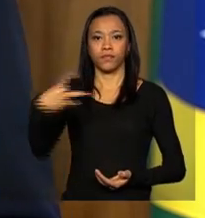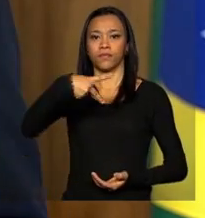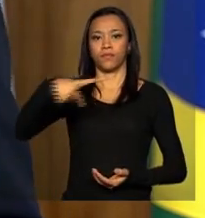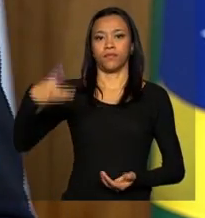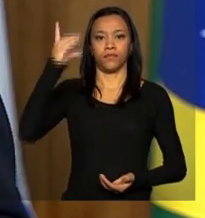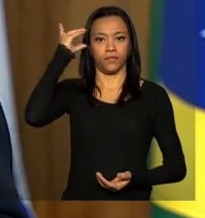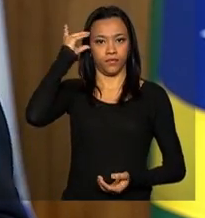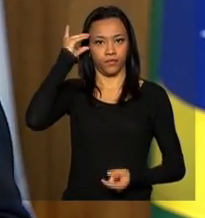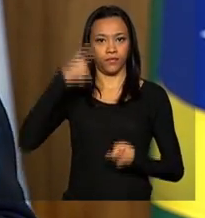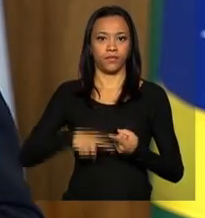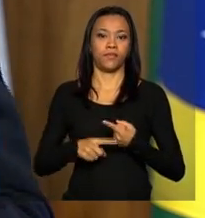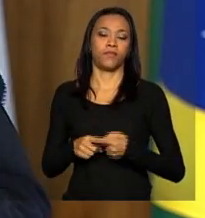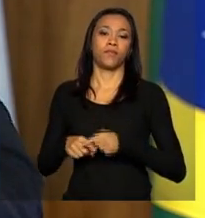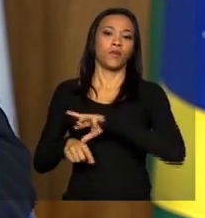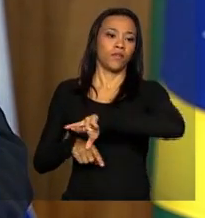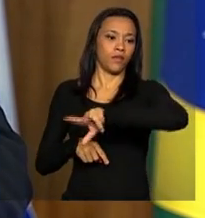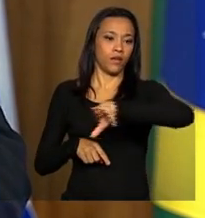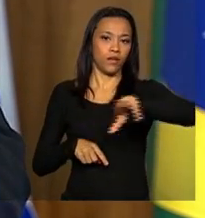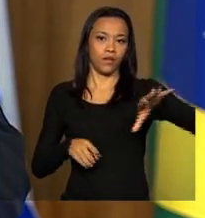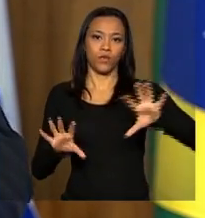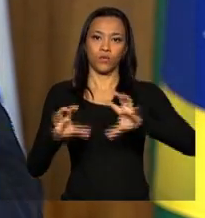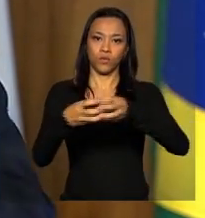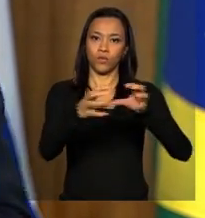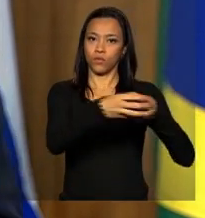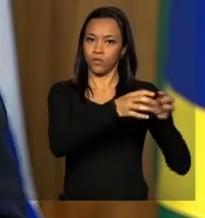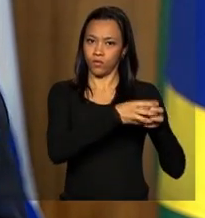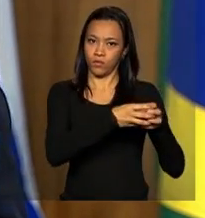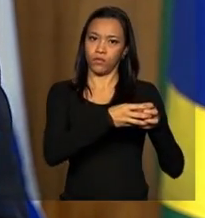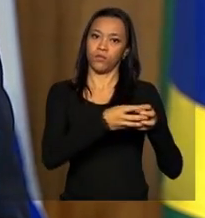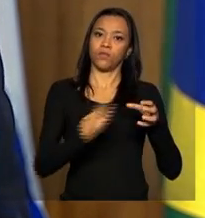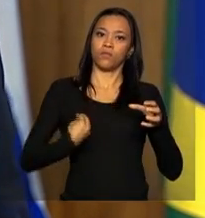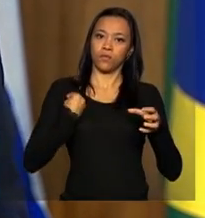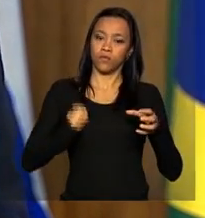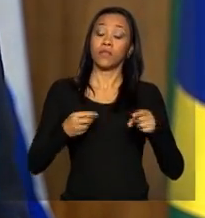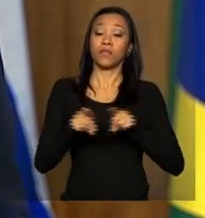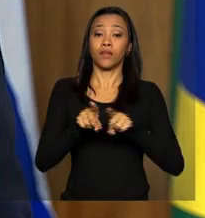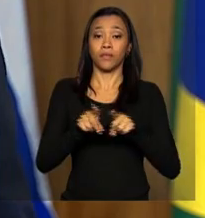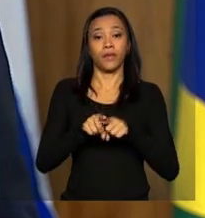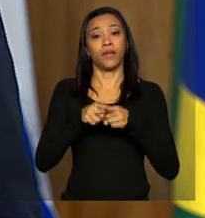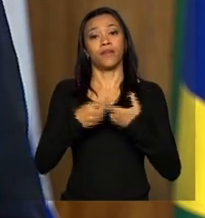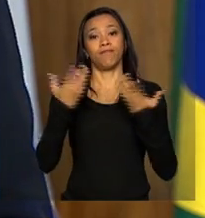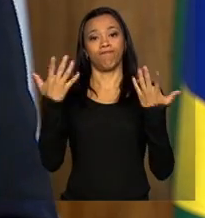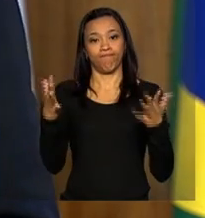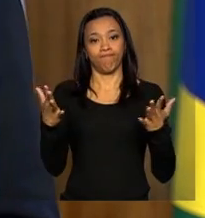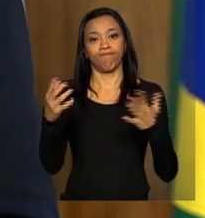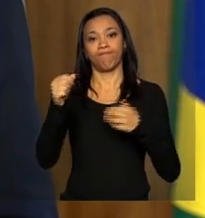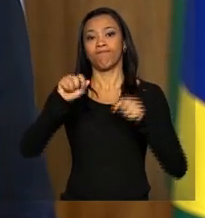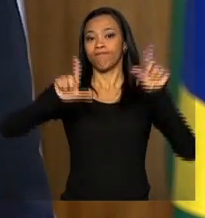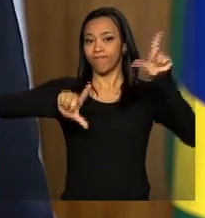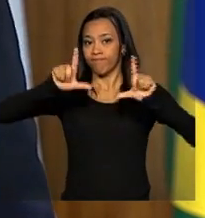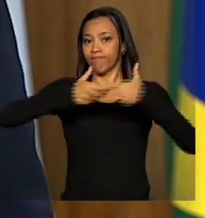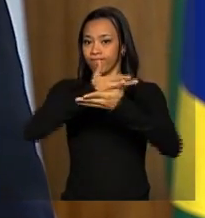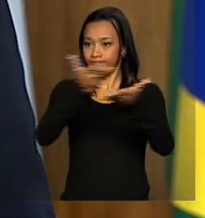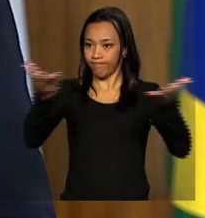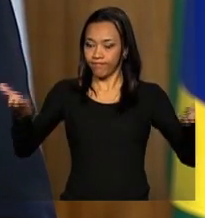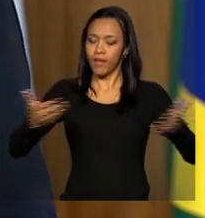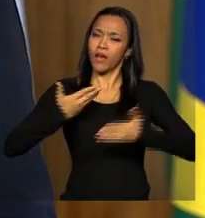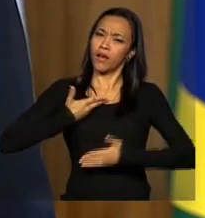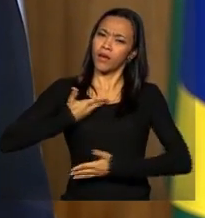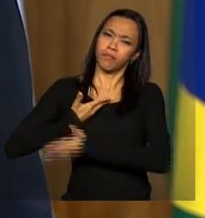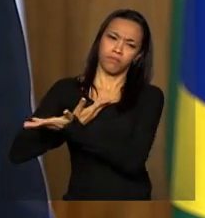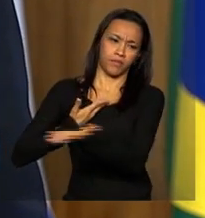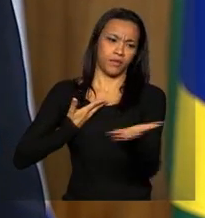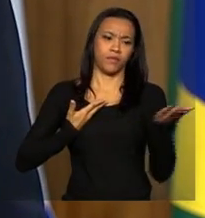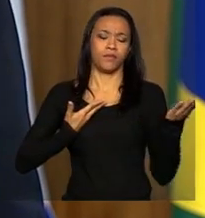Uruguai, senhores integrantes dos meios de comunicação, amigos e amigos,